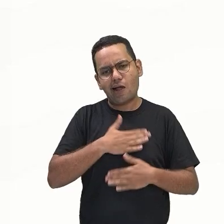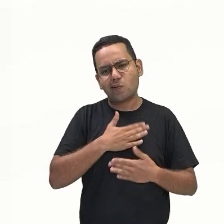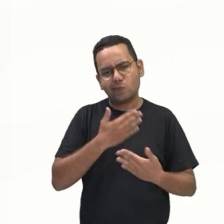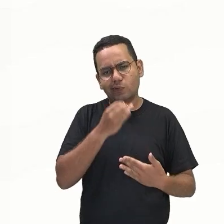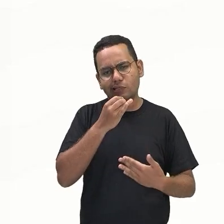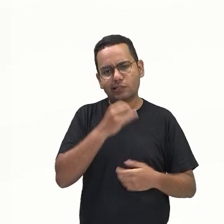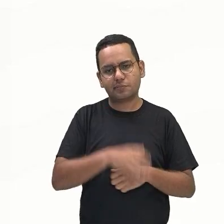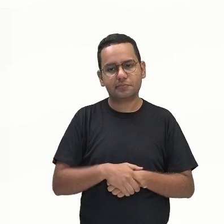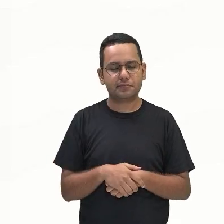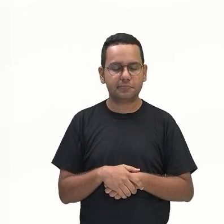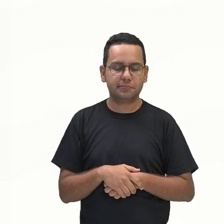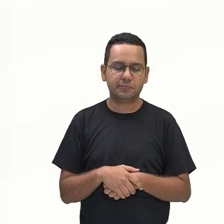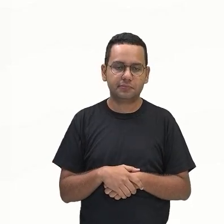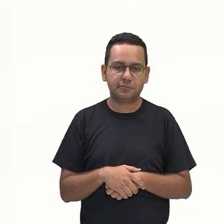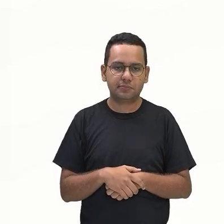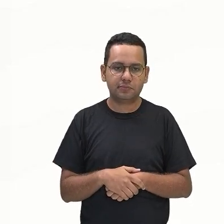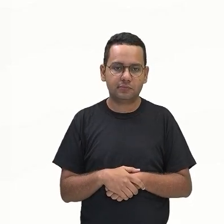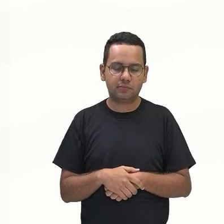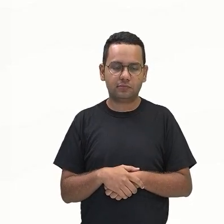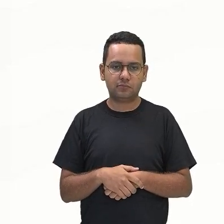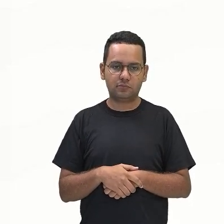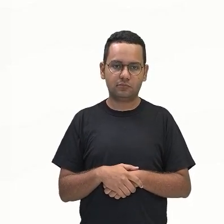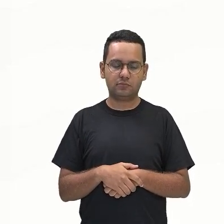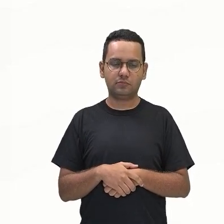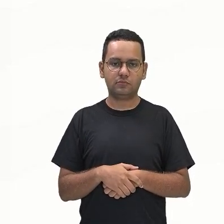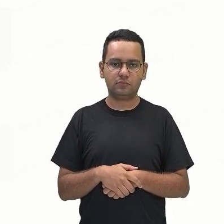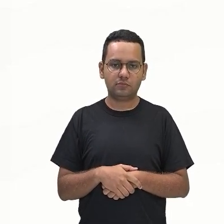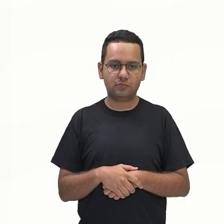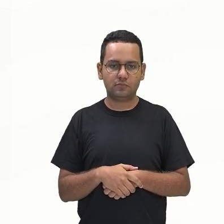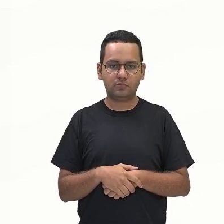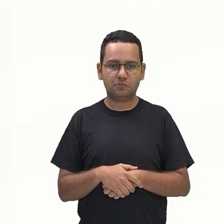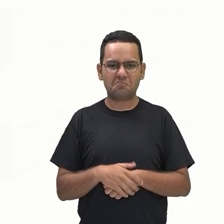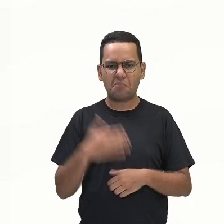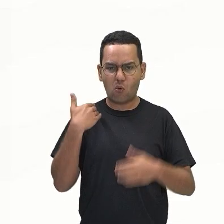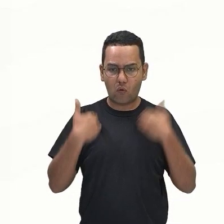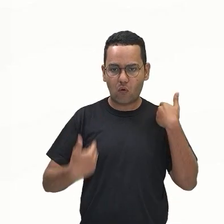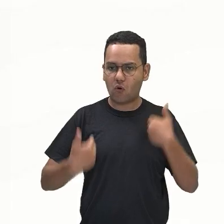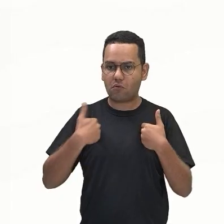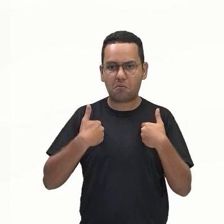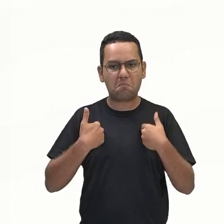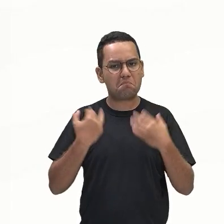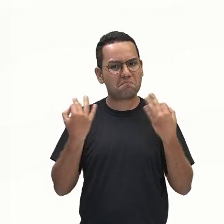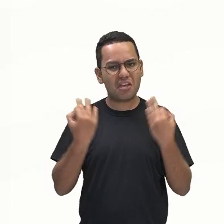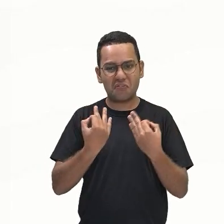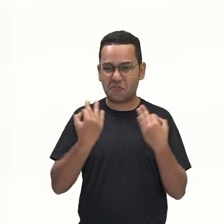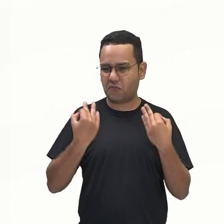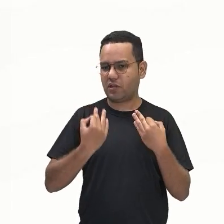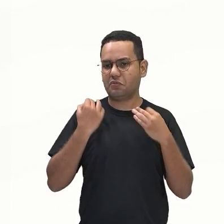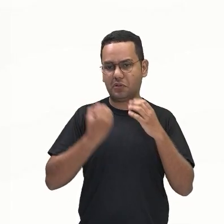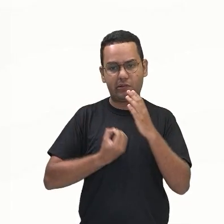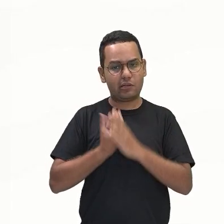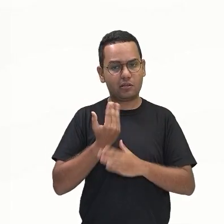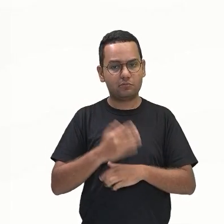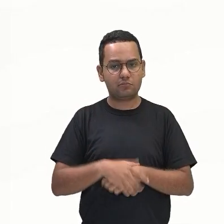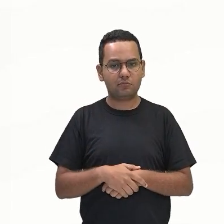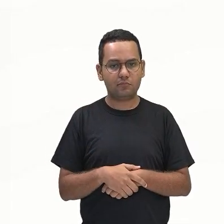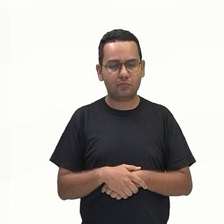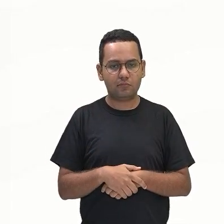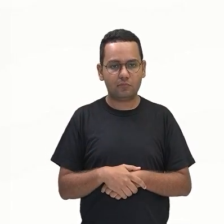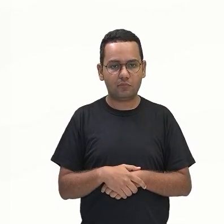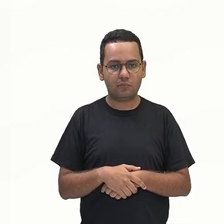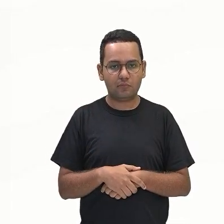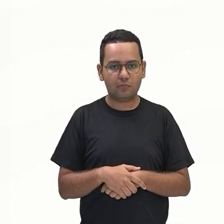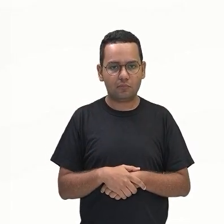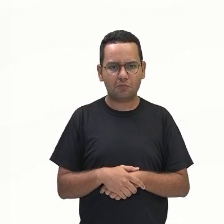O nosso corpo é uma máquina muito bem feita, né? Por que teria uma artéria também para